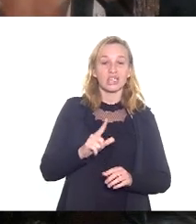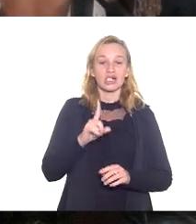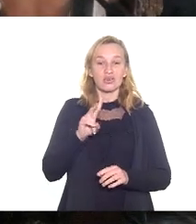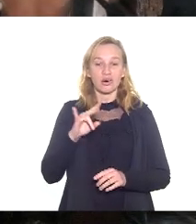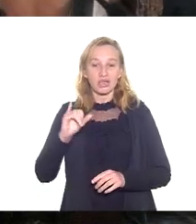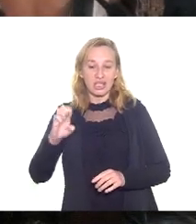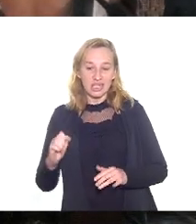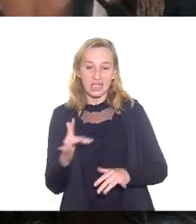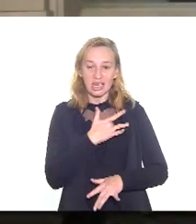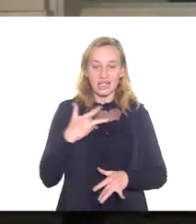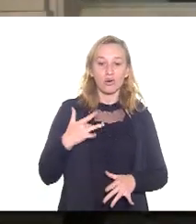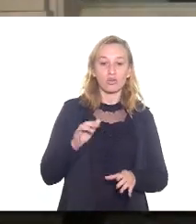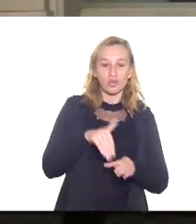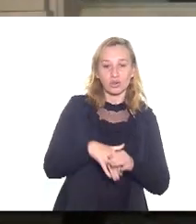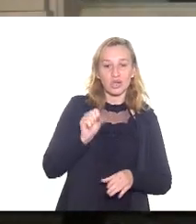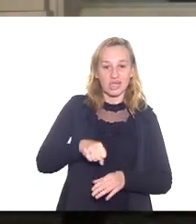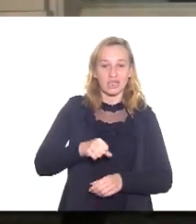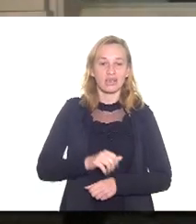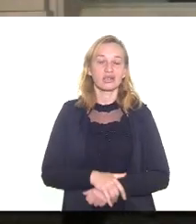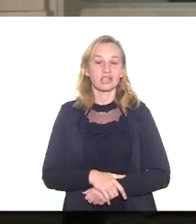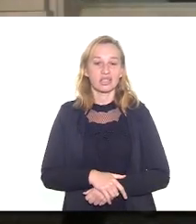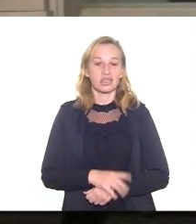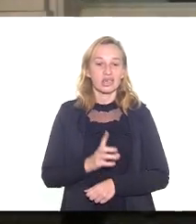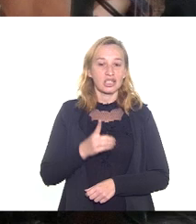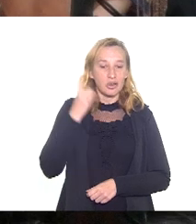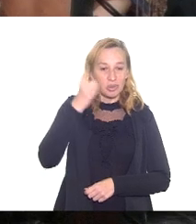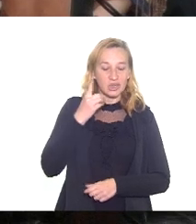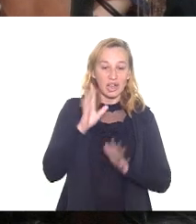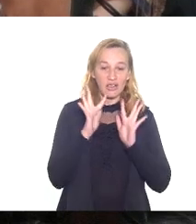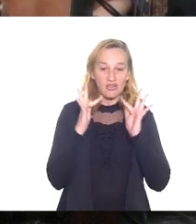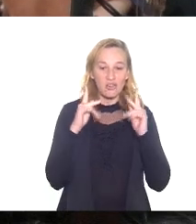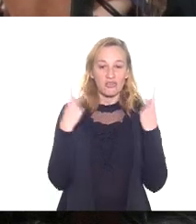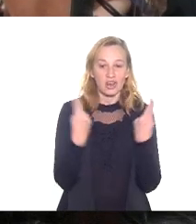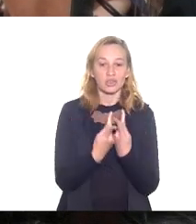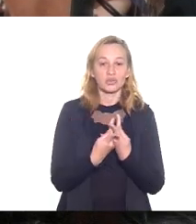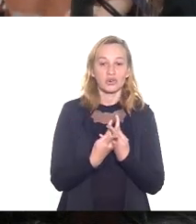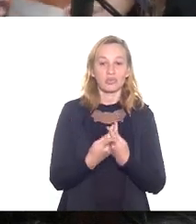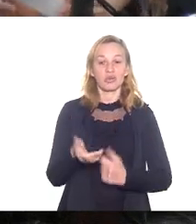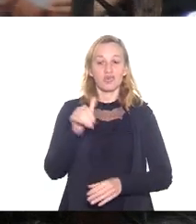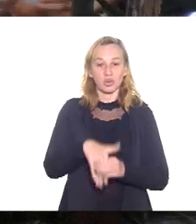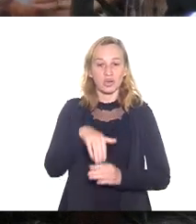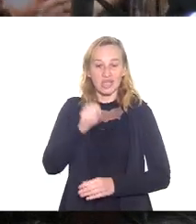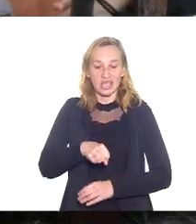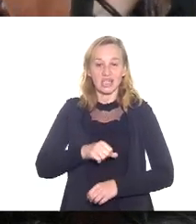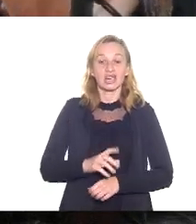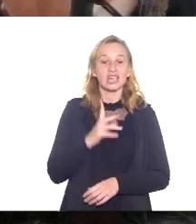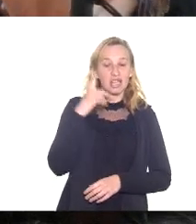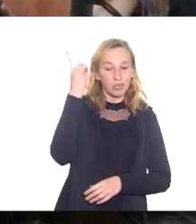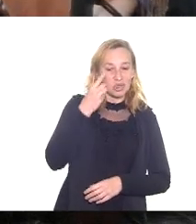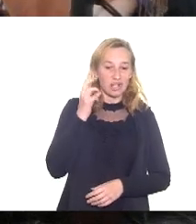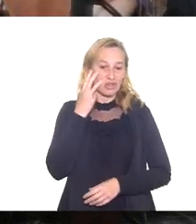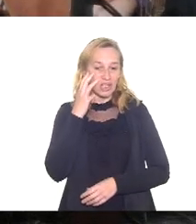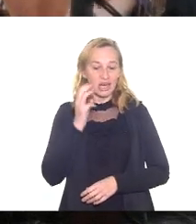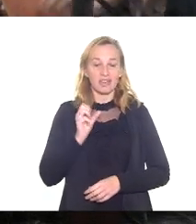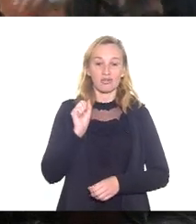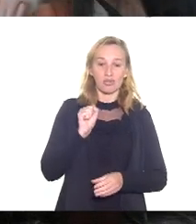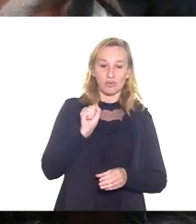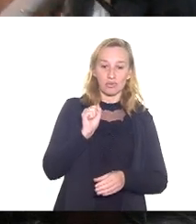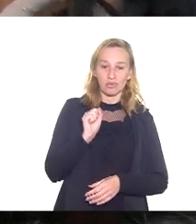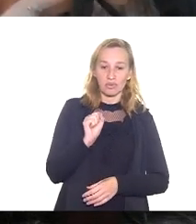da Saúde votou sim. Deputado Vandro Família votou sim. Deputado Valdec